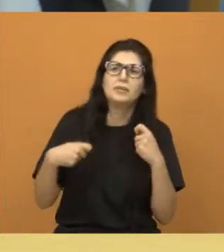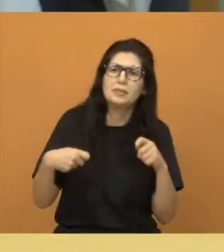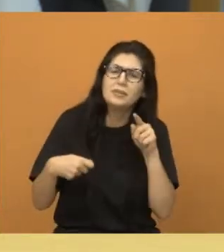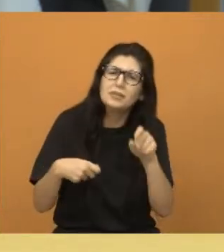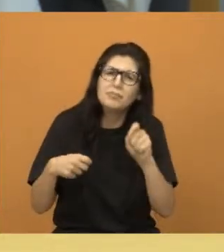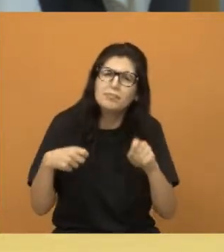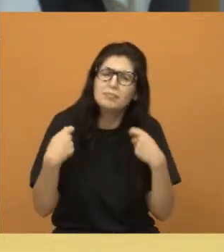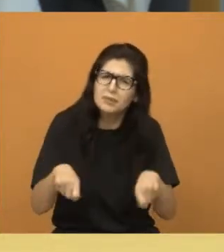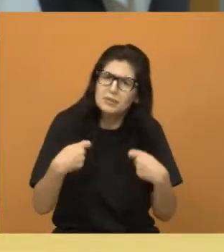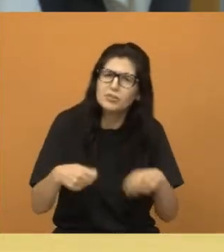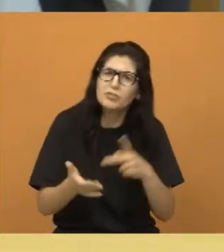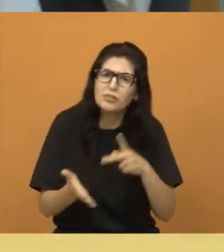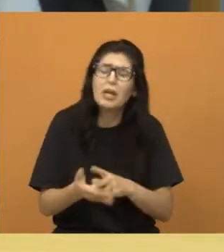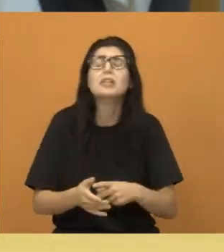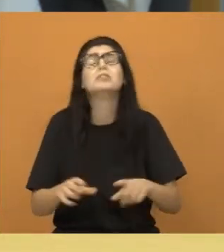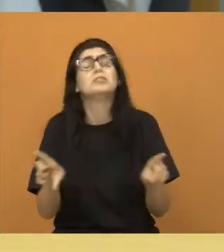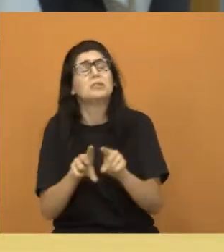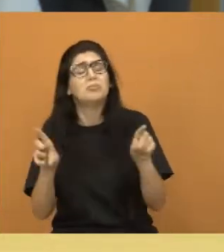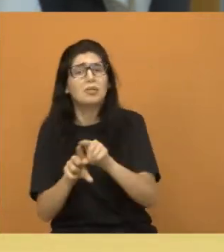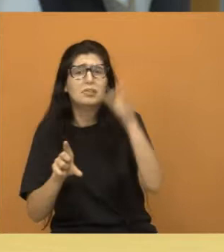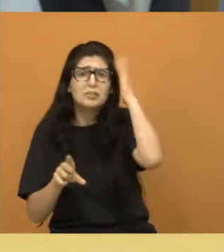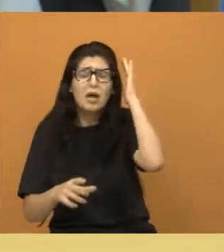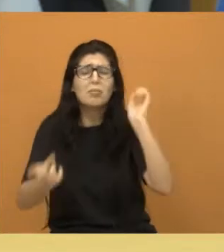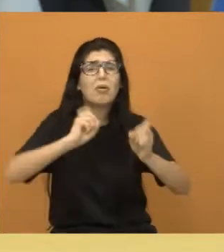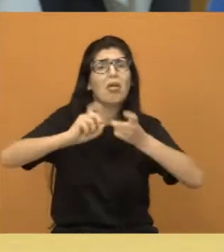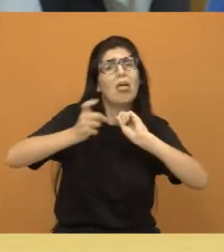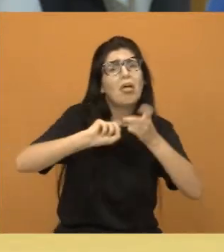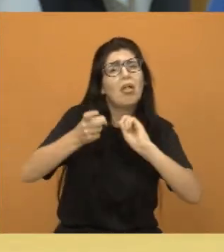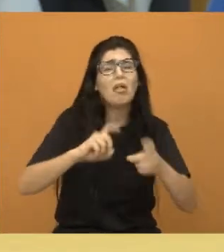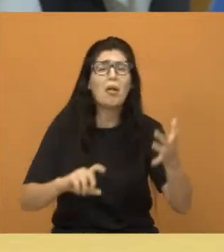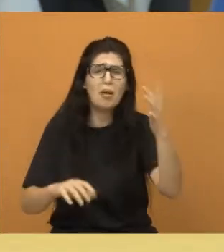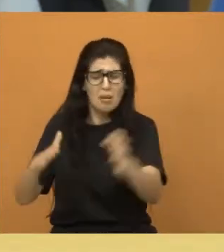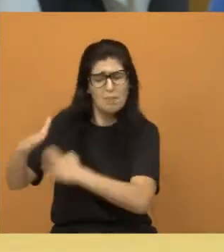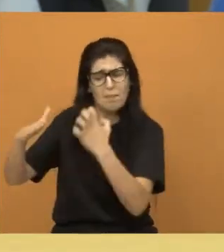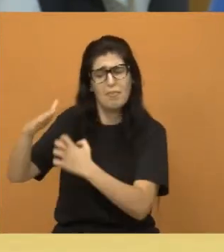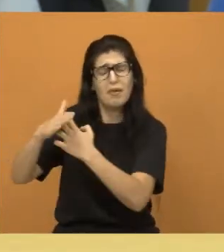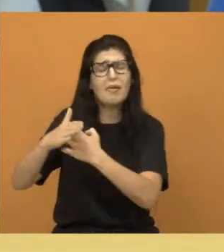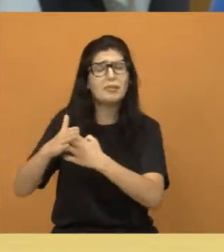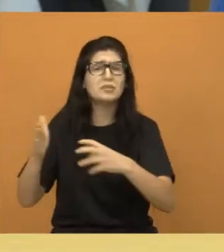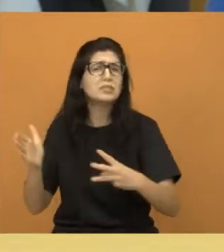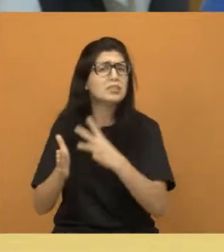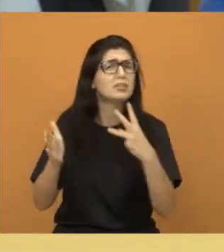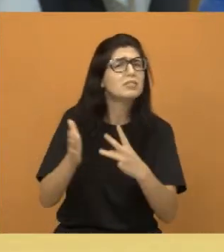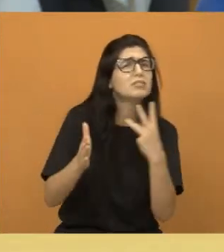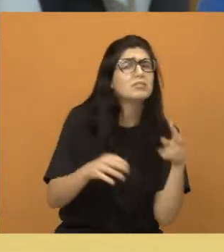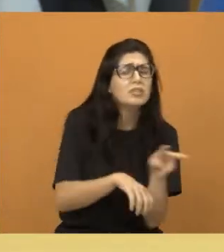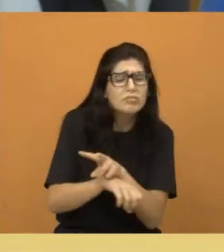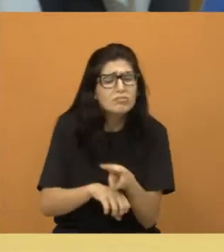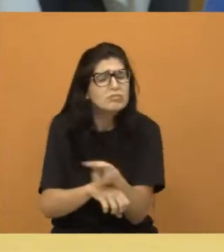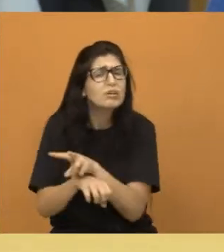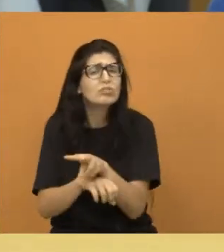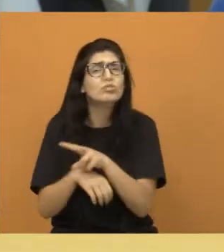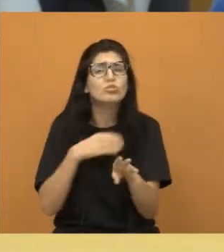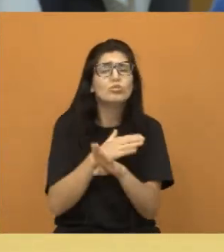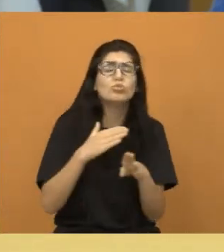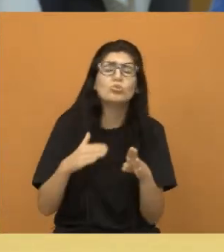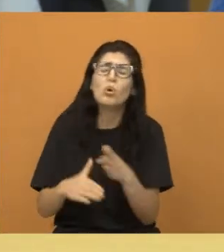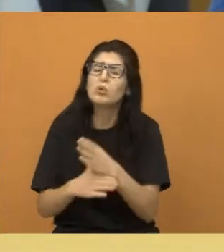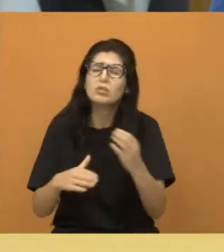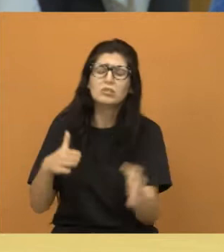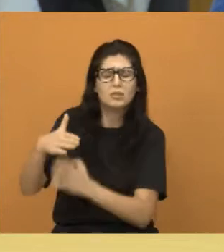que muita reclamação de serviço terceirizado. Quem fiscaliza todo serviço